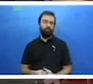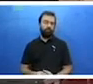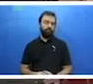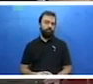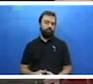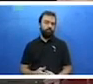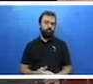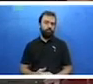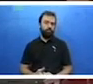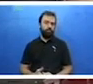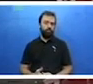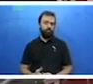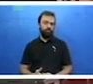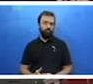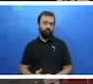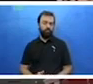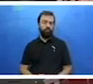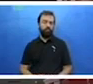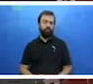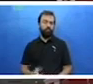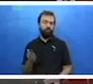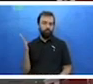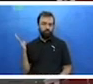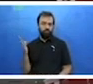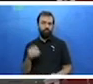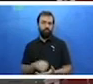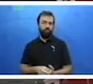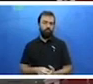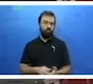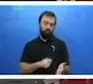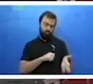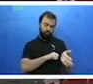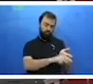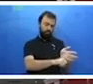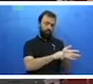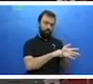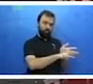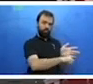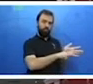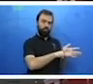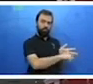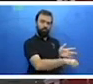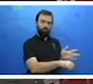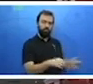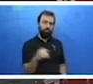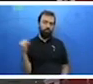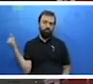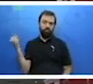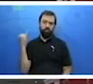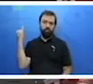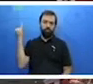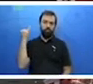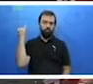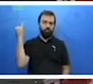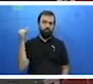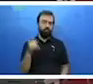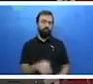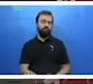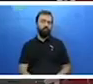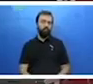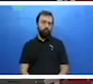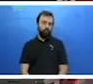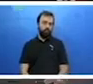sabemos. E o Zé Carioca já fala aqui, grifar o texto enquanto lemos é muito importante para entendermos o que